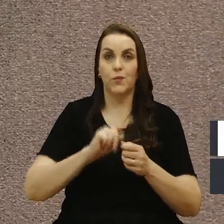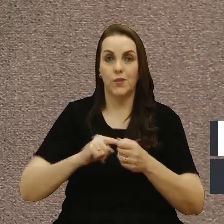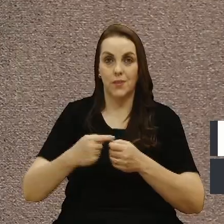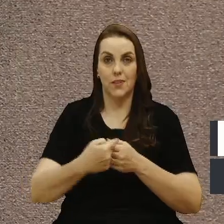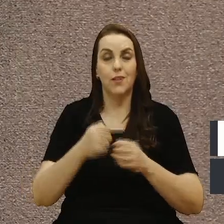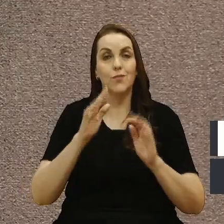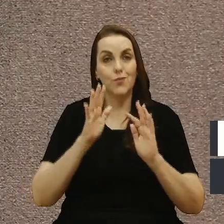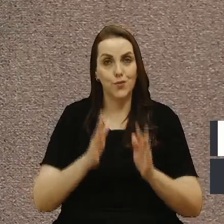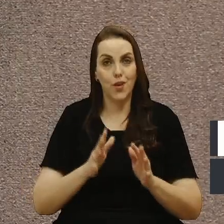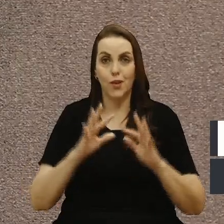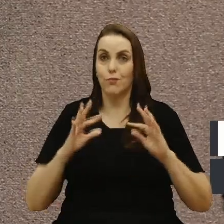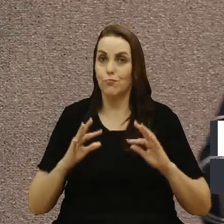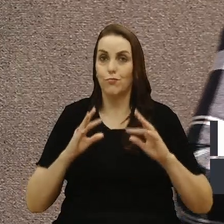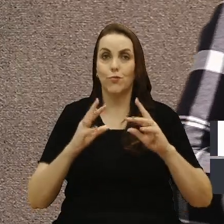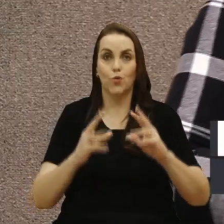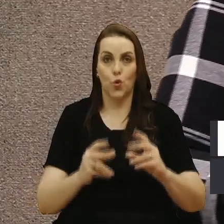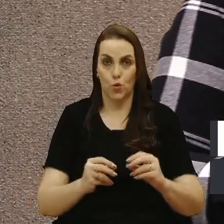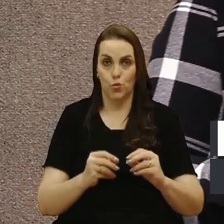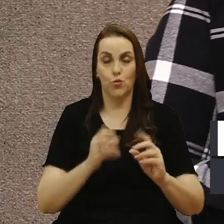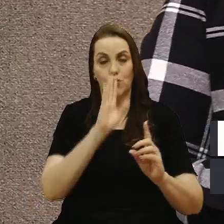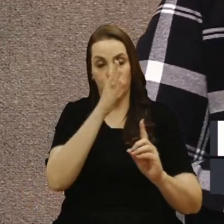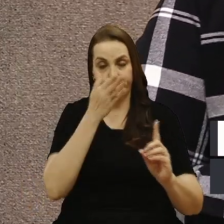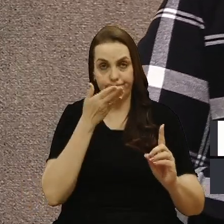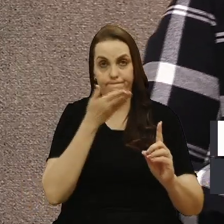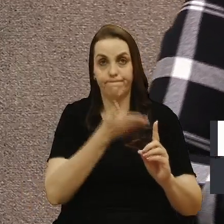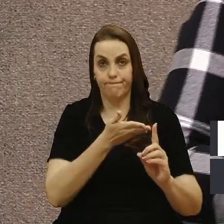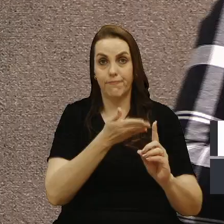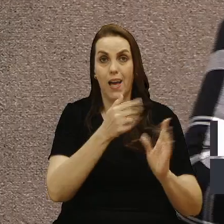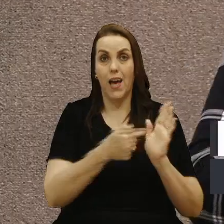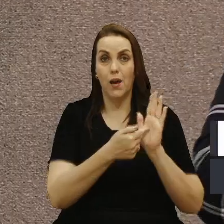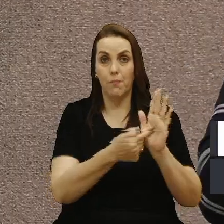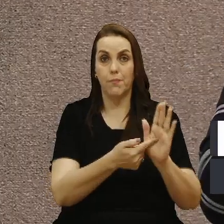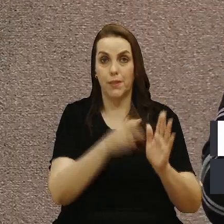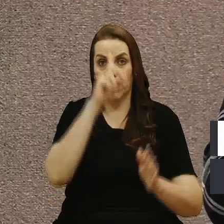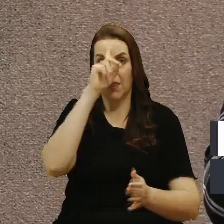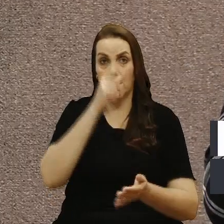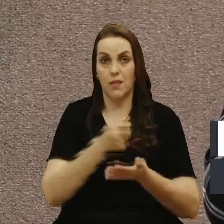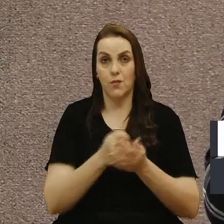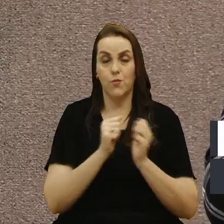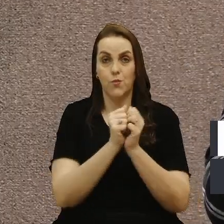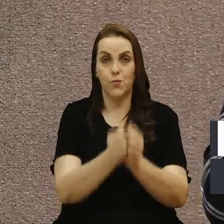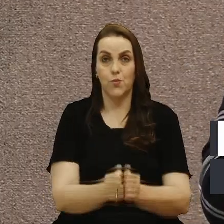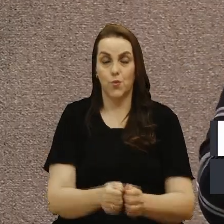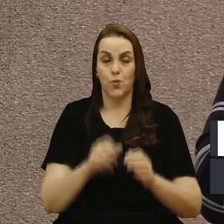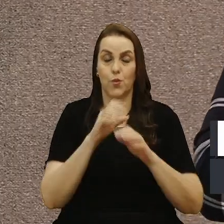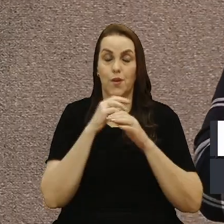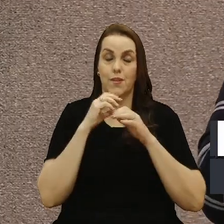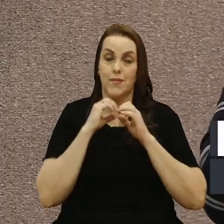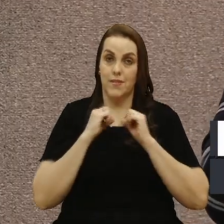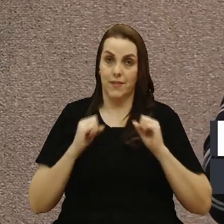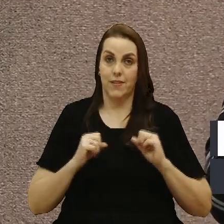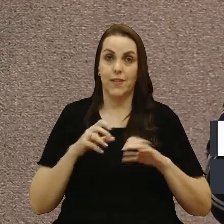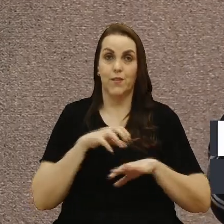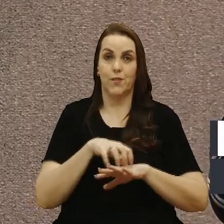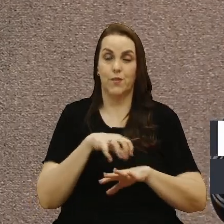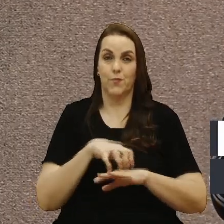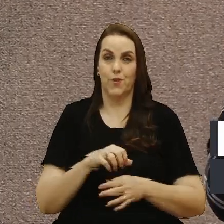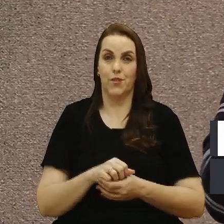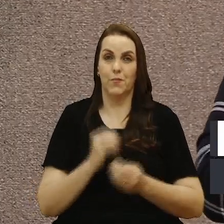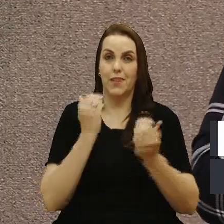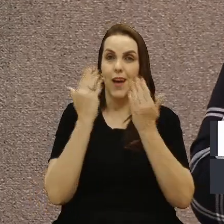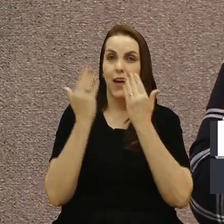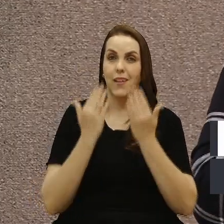também já, por unanimidade, referendou e apresentou essa decisão junto com a Secretaria de Transportes. Então, veja, nós precisamos analisar